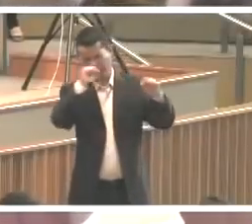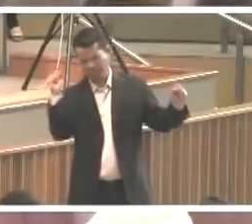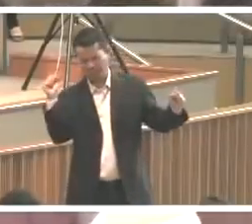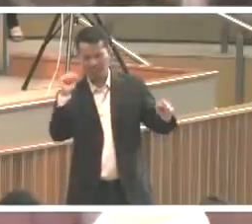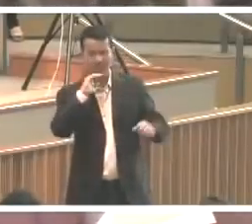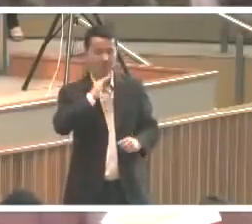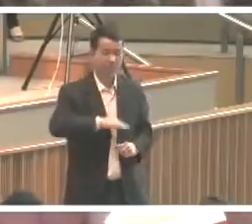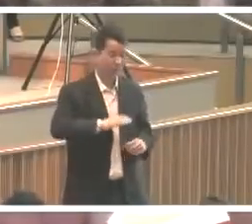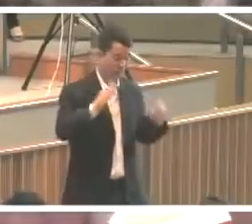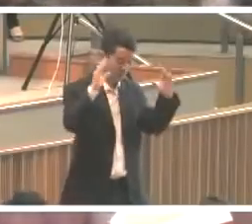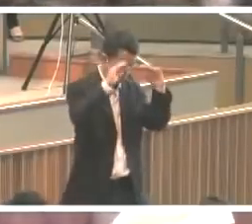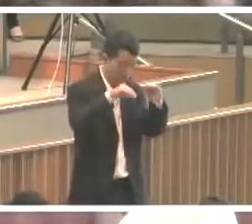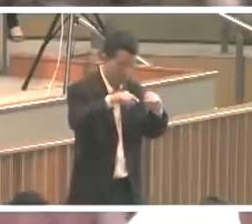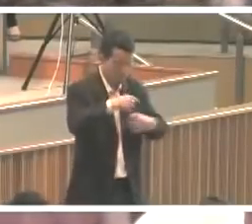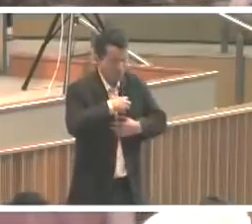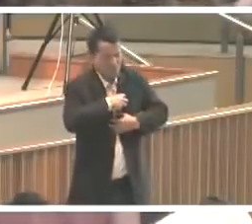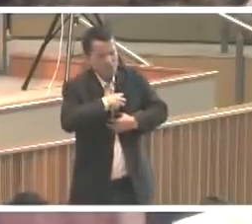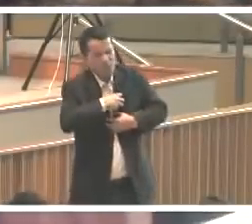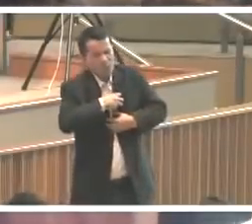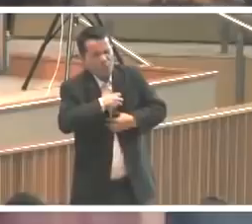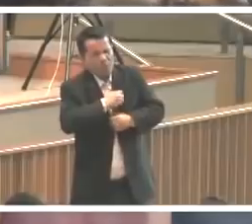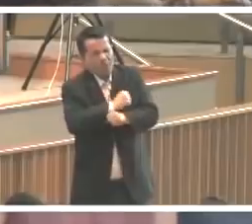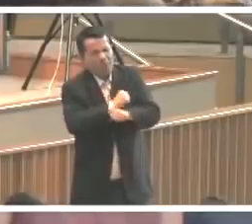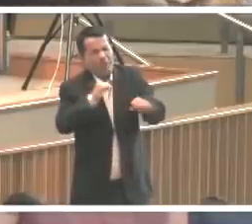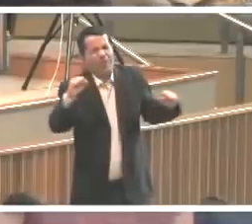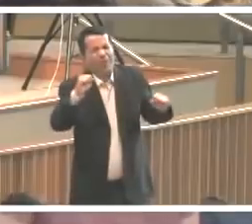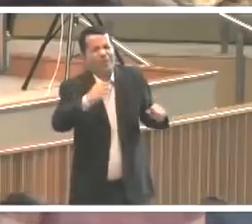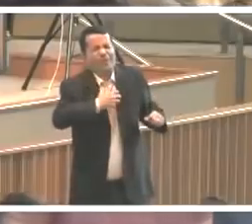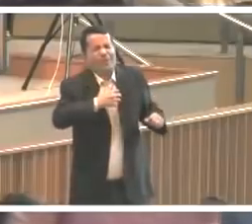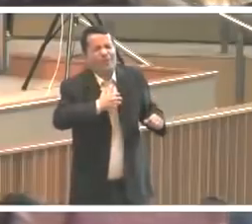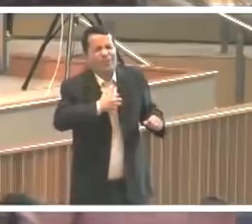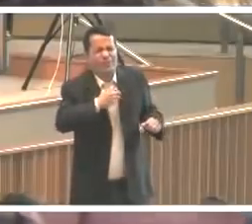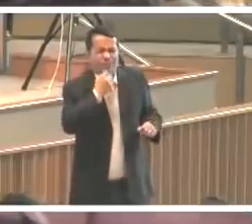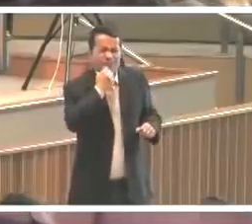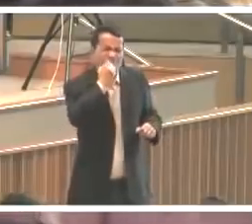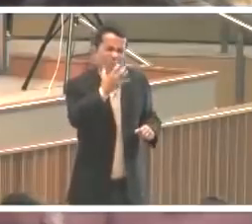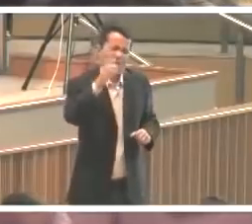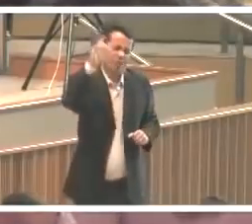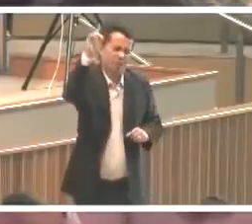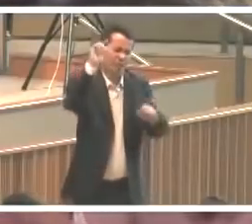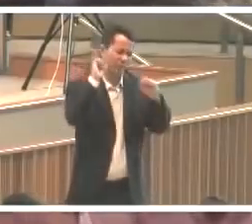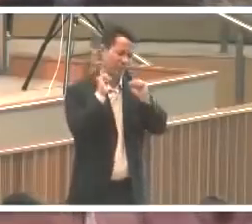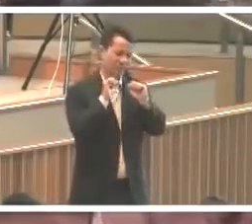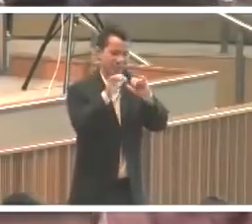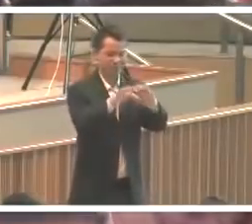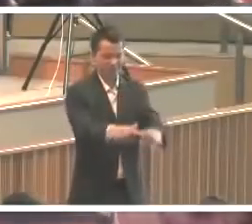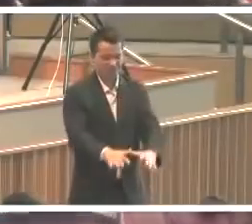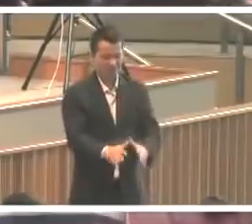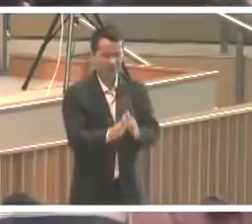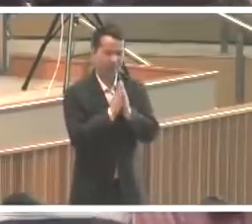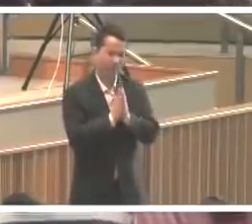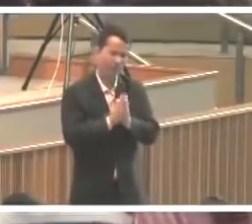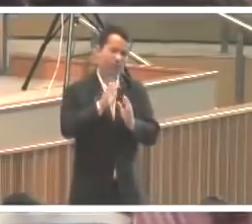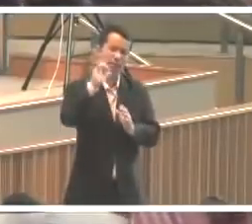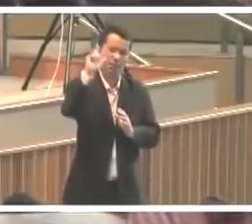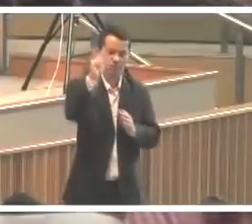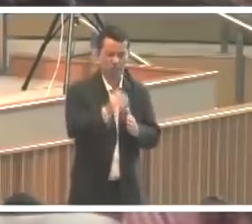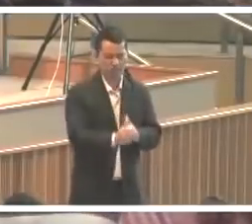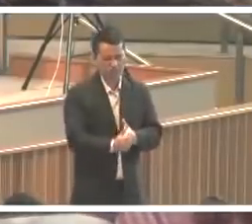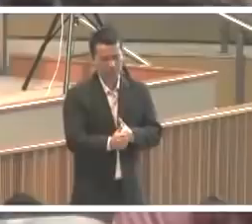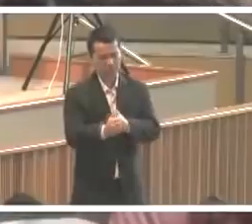sentir benditos do Senhor. Ó Pai, toma a vida desses teus filhos nas tuas mãos